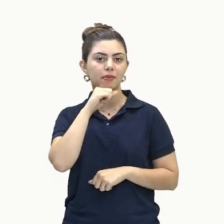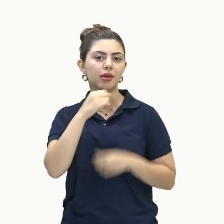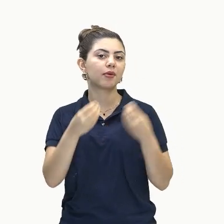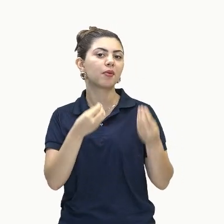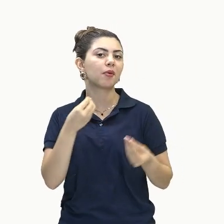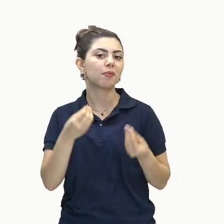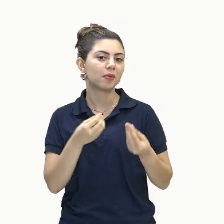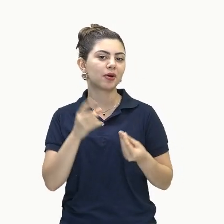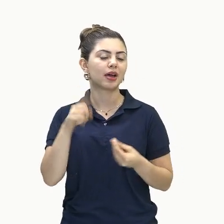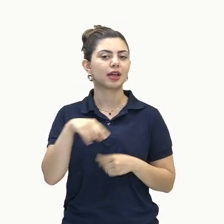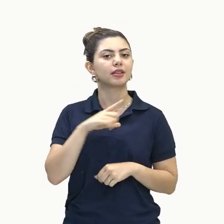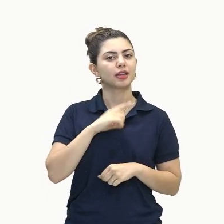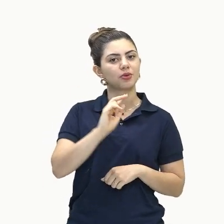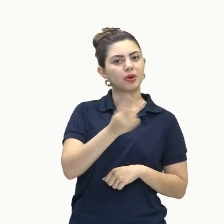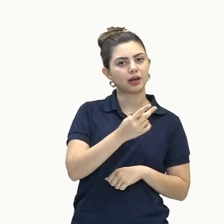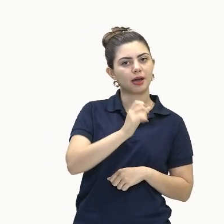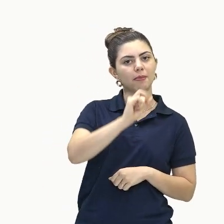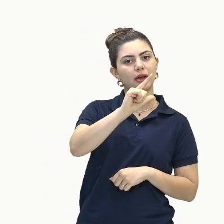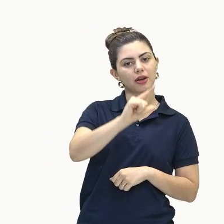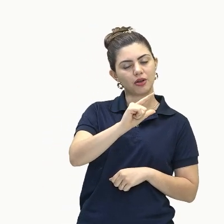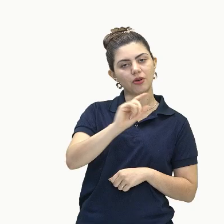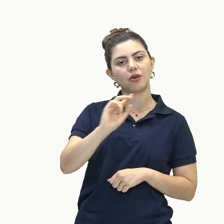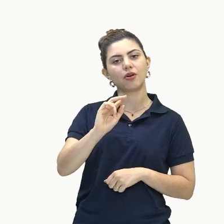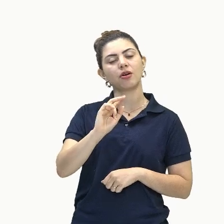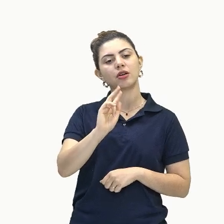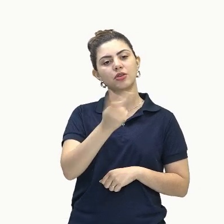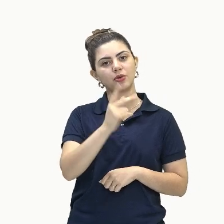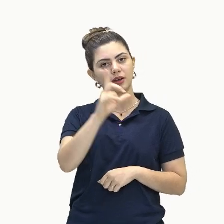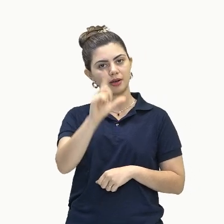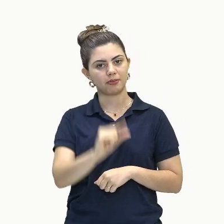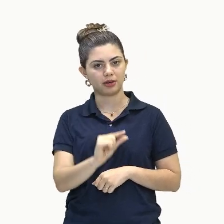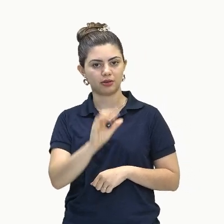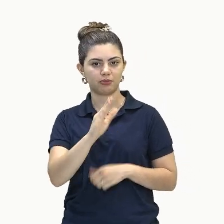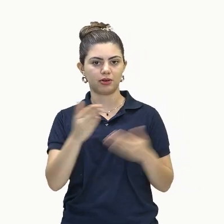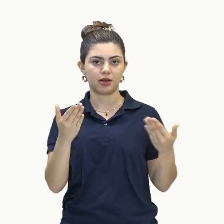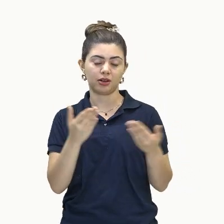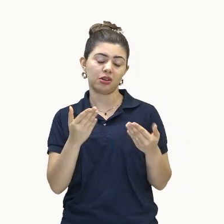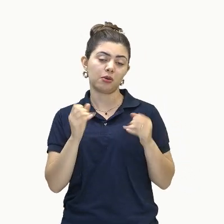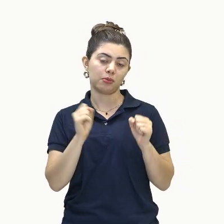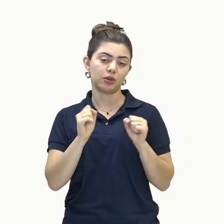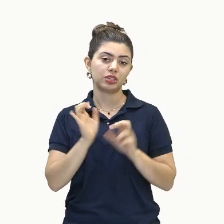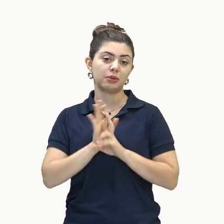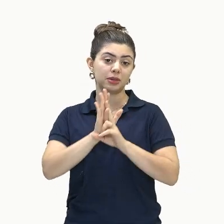Eles são heterozigotos. Portanto, nós vamos representar aqui pela letra P.